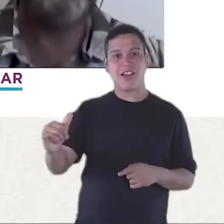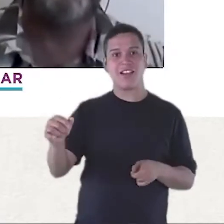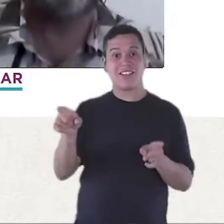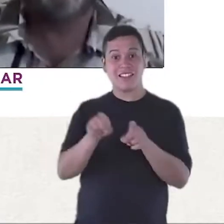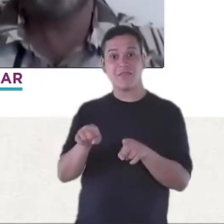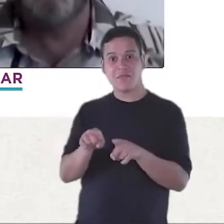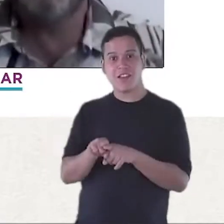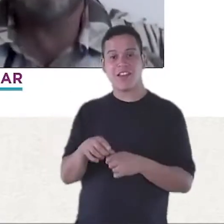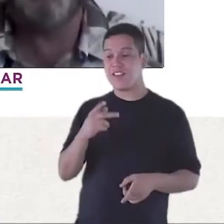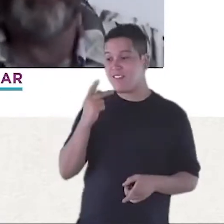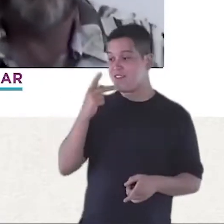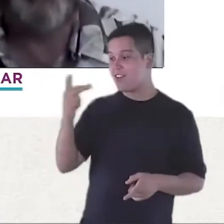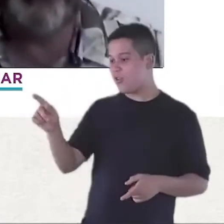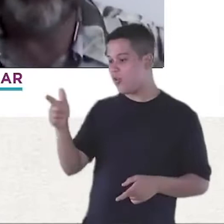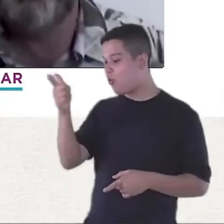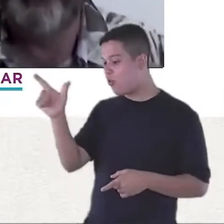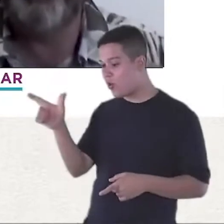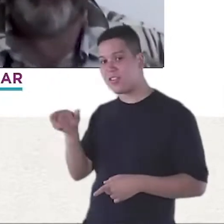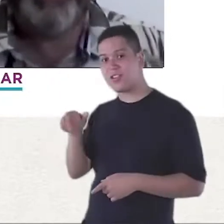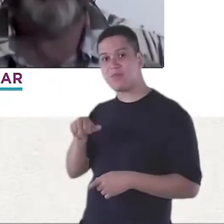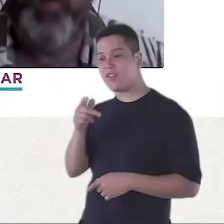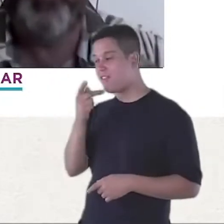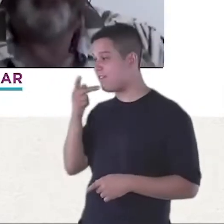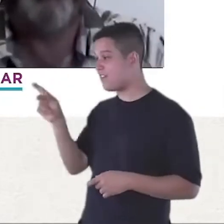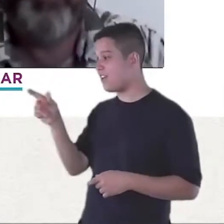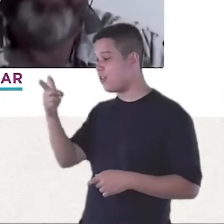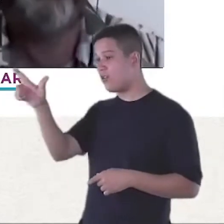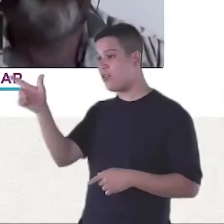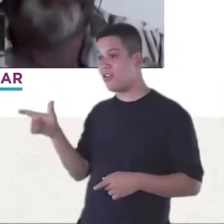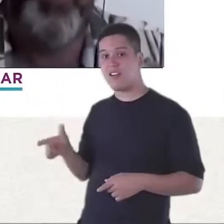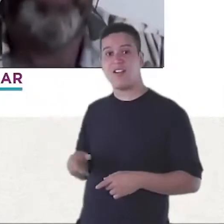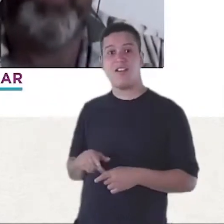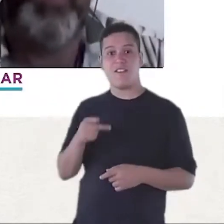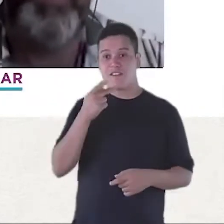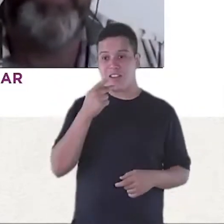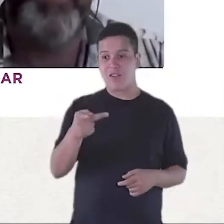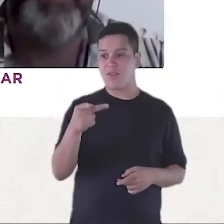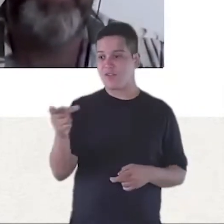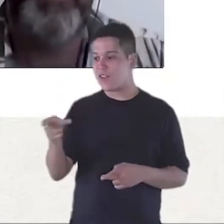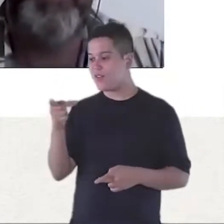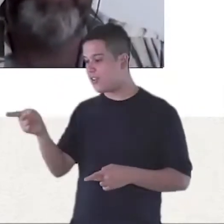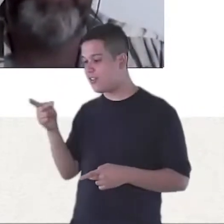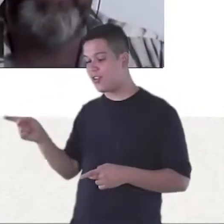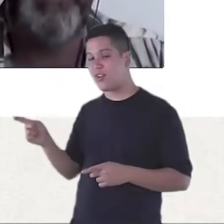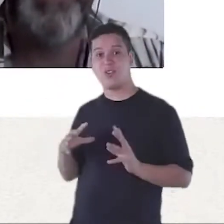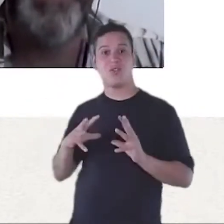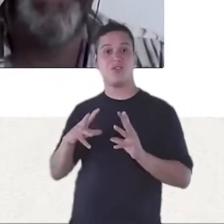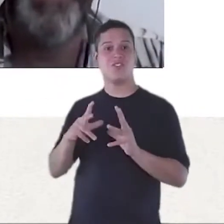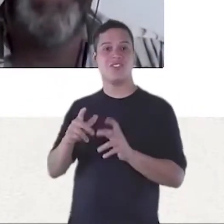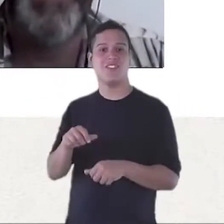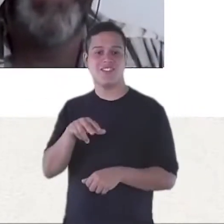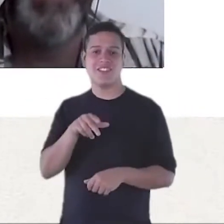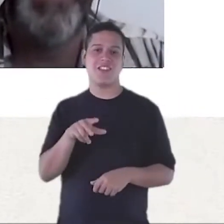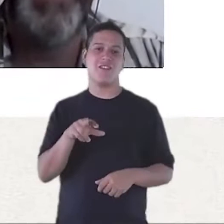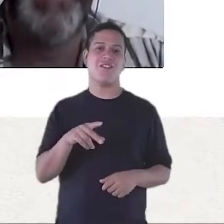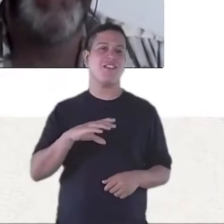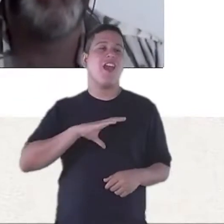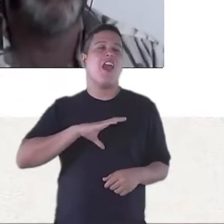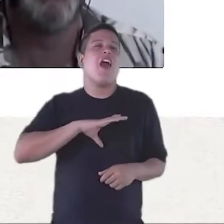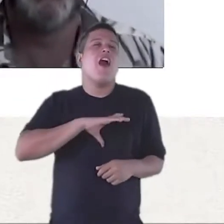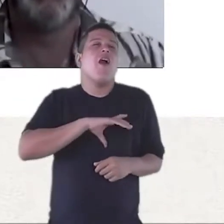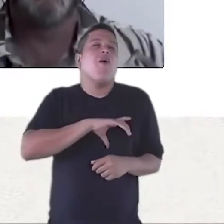chamou o Rodrigo, e chamou o Miguel. E todo mundo cresceu como se fosse filho único. Sua mãe é um